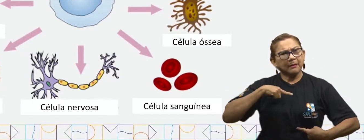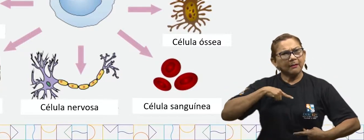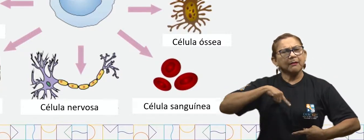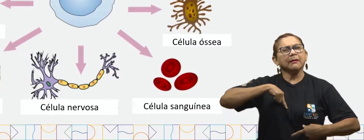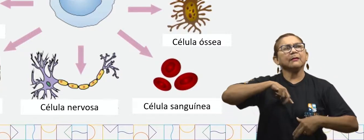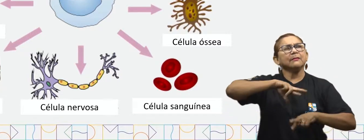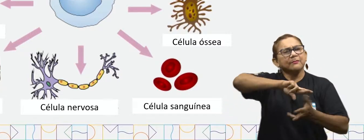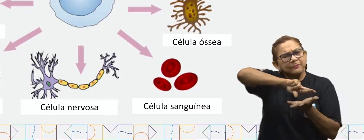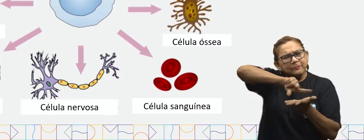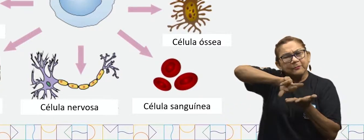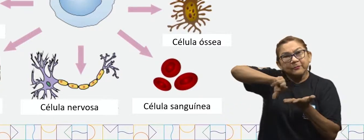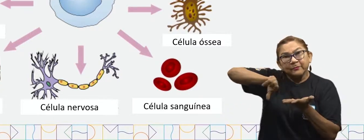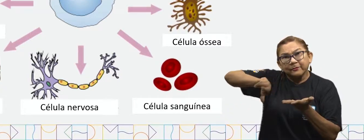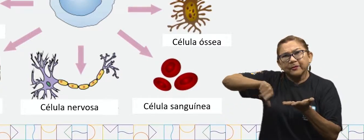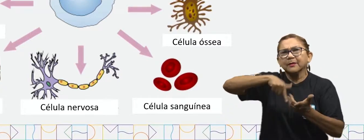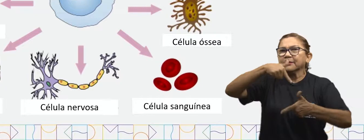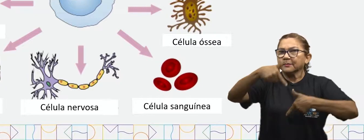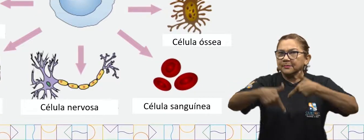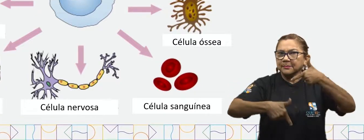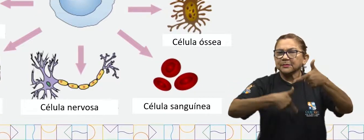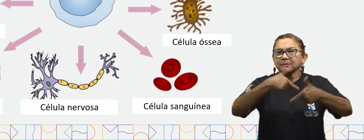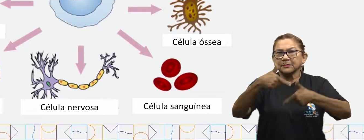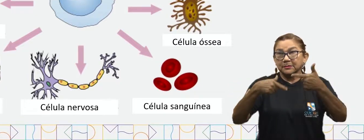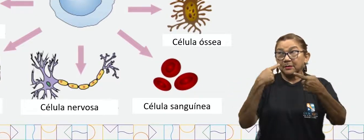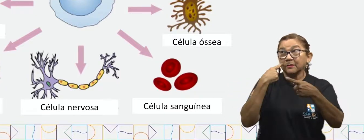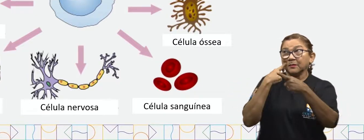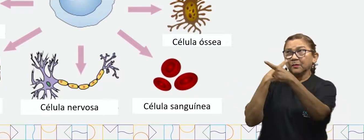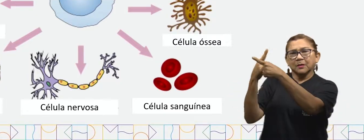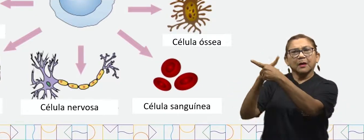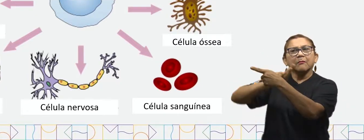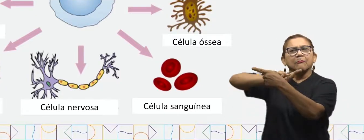existem variações. Observe aí os